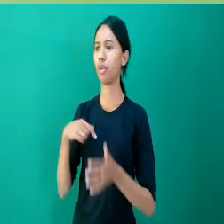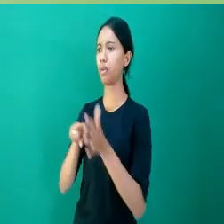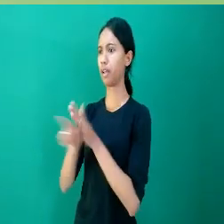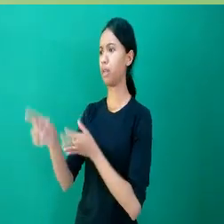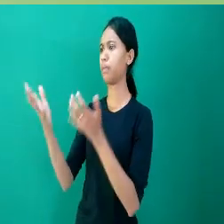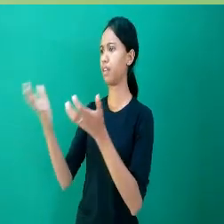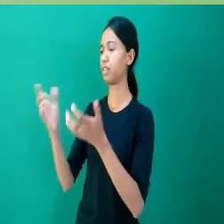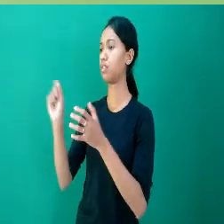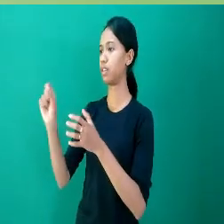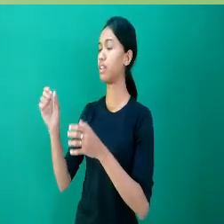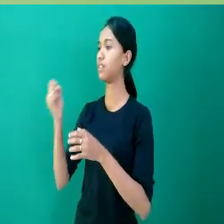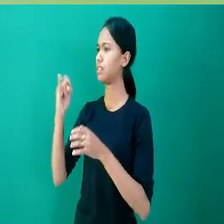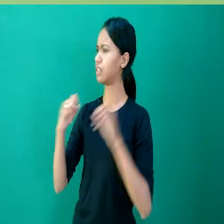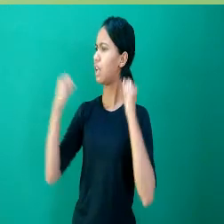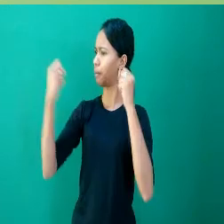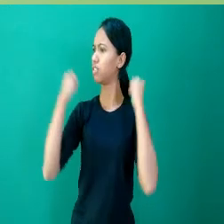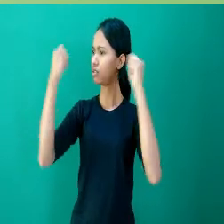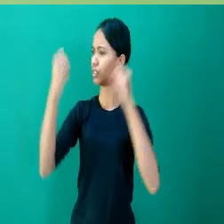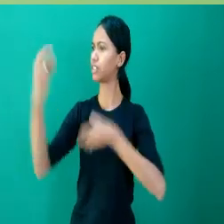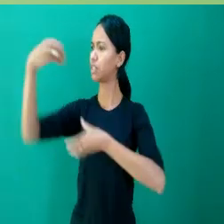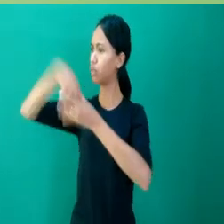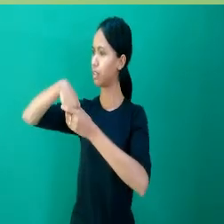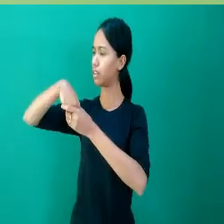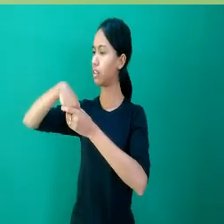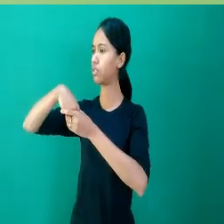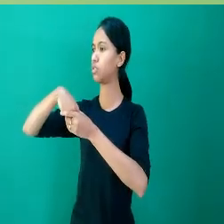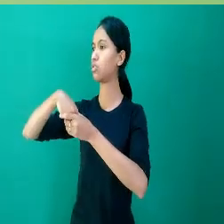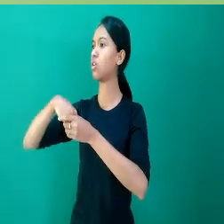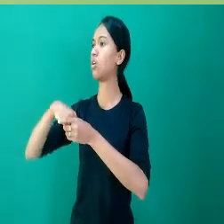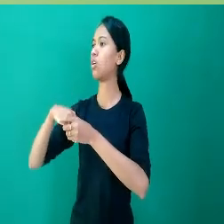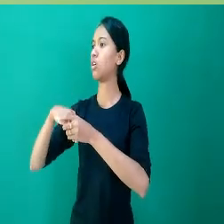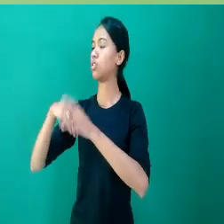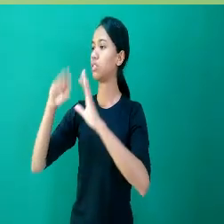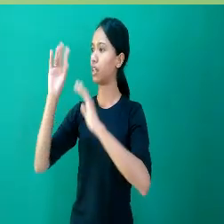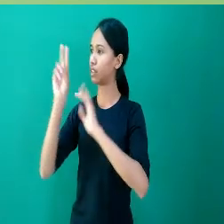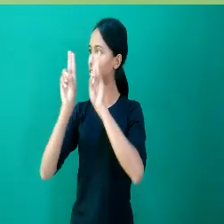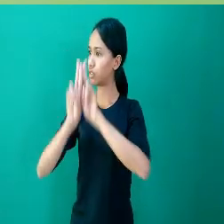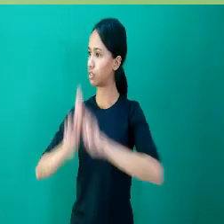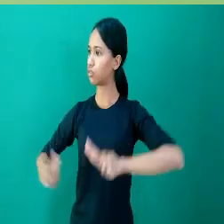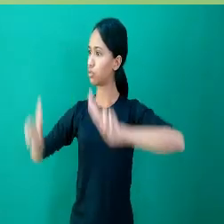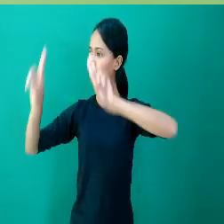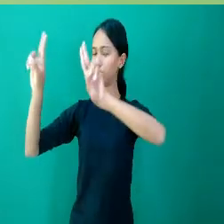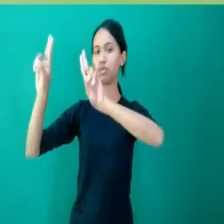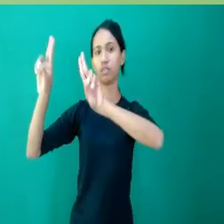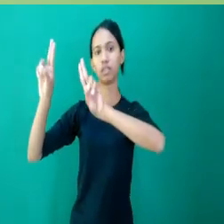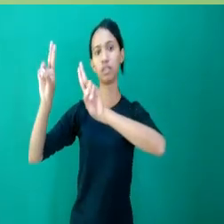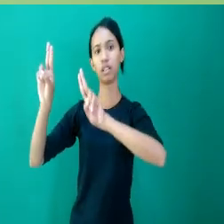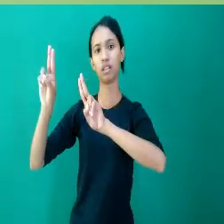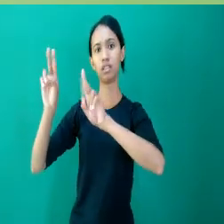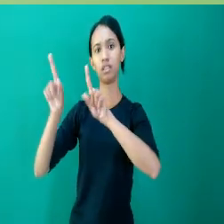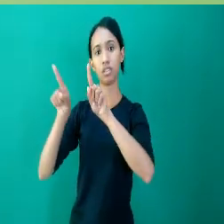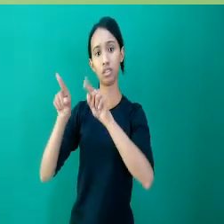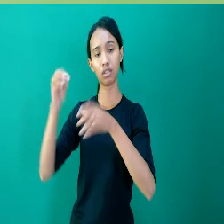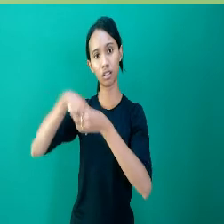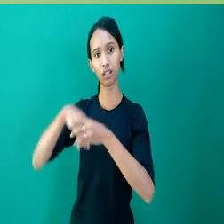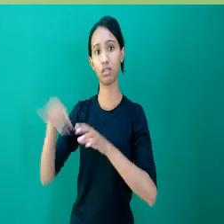curso, tem um curso afro dentro da UFMA. Então essas lutas precisam ser